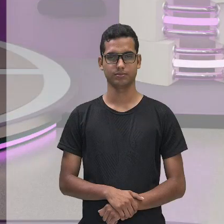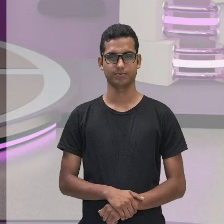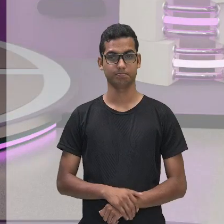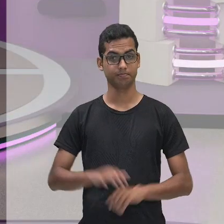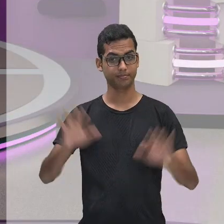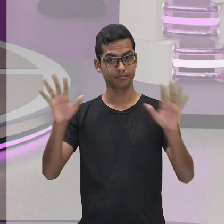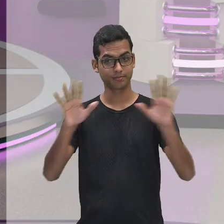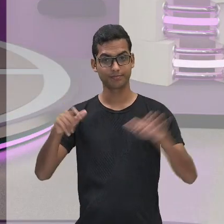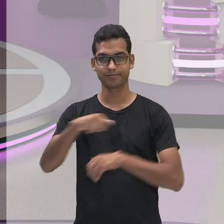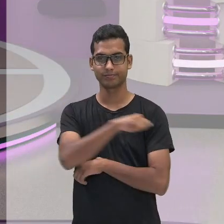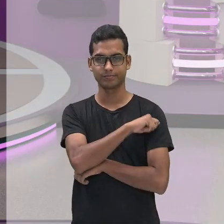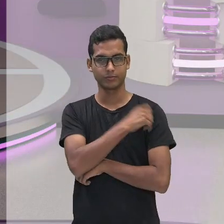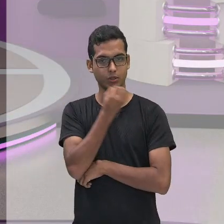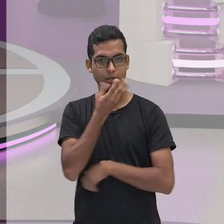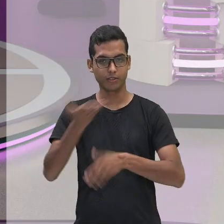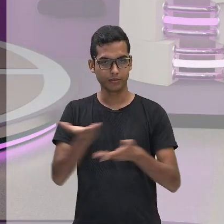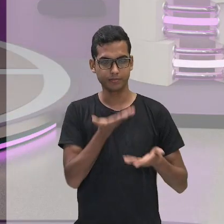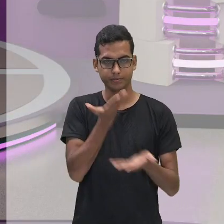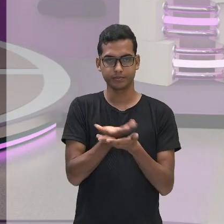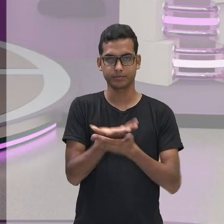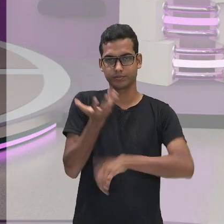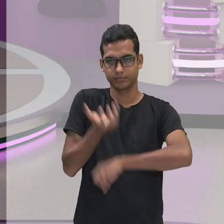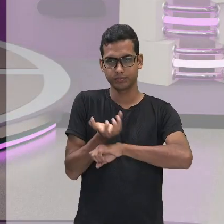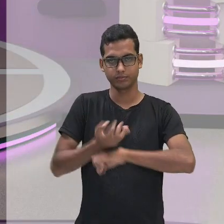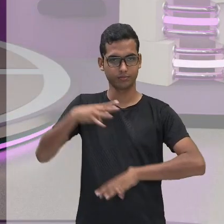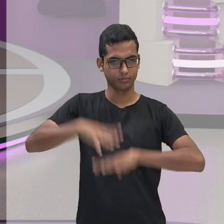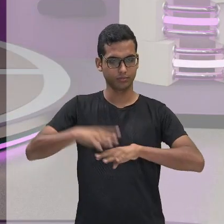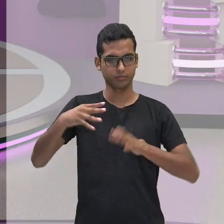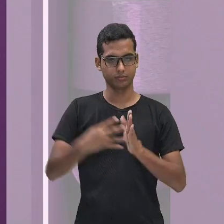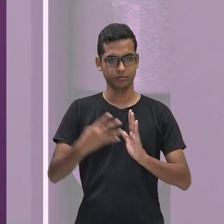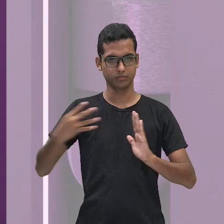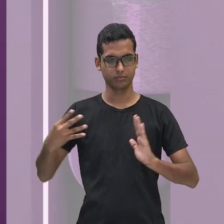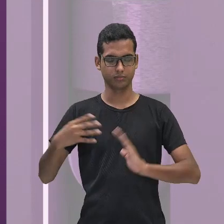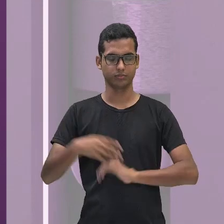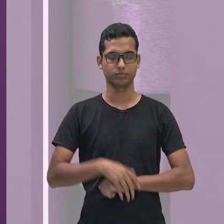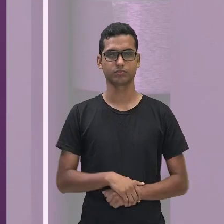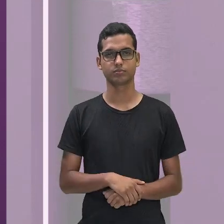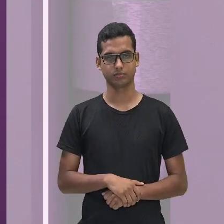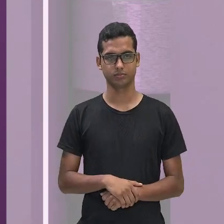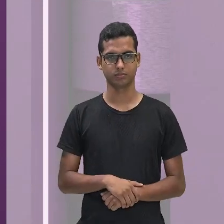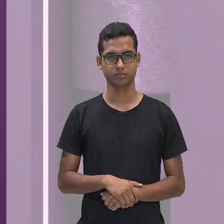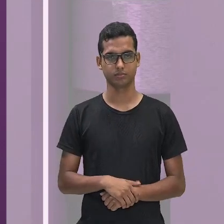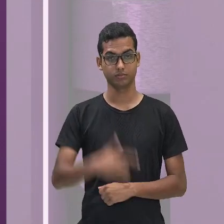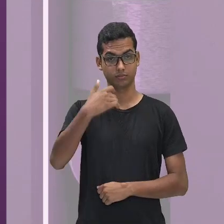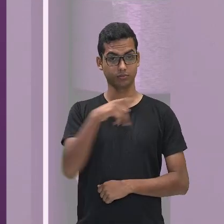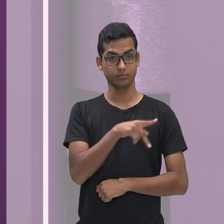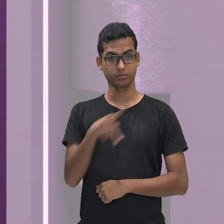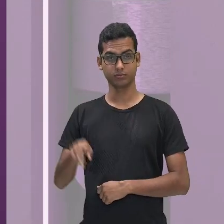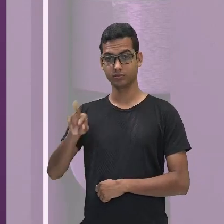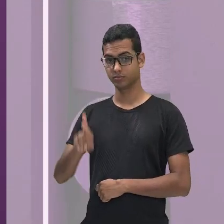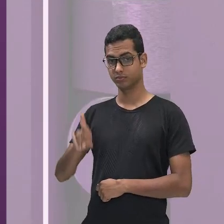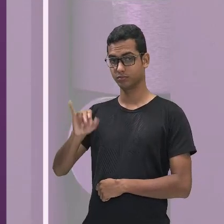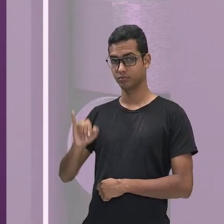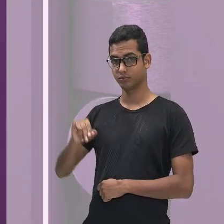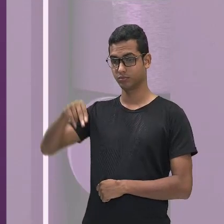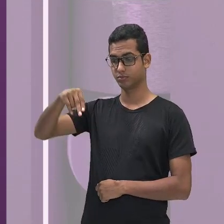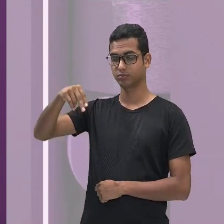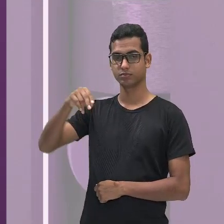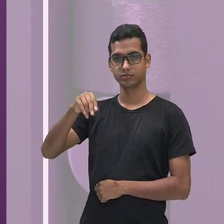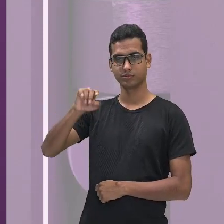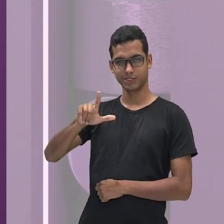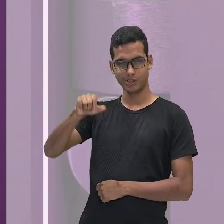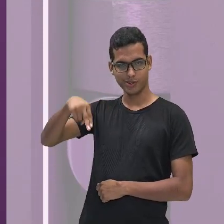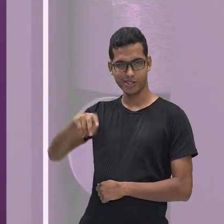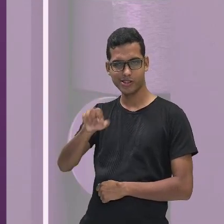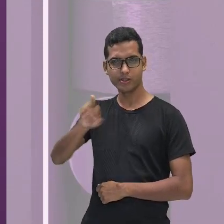Olá, seja bem-vindo a mais uma aula de matemática aqui da unidade 4. Eu sou o professor Hilner e eu quero que você acompanhe